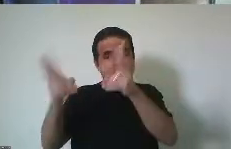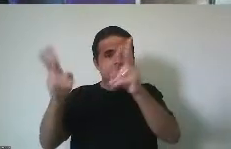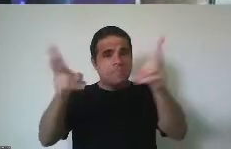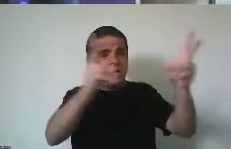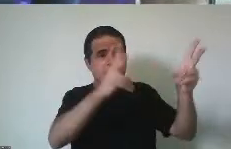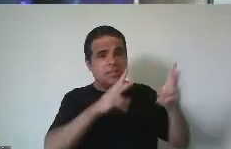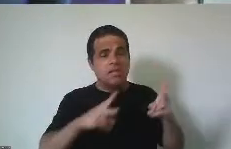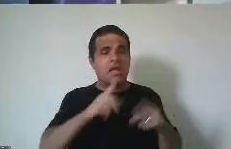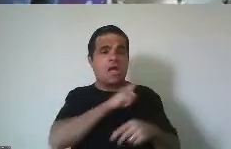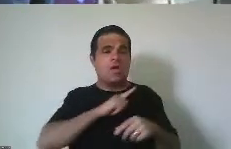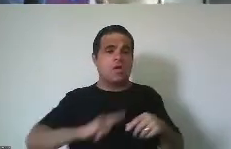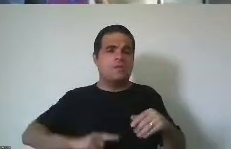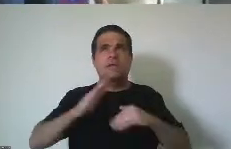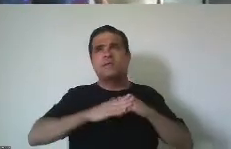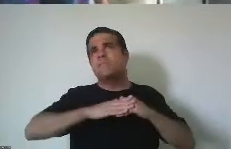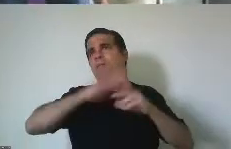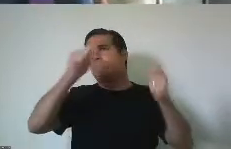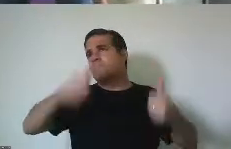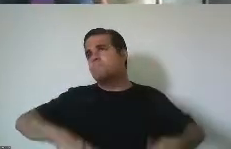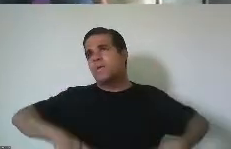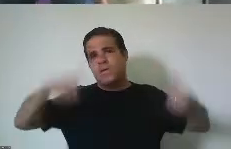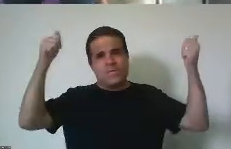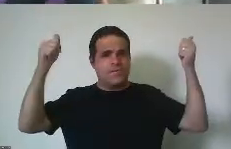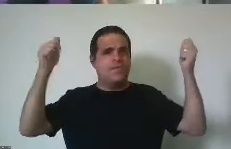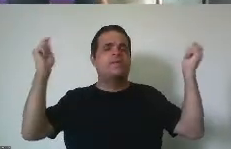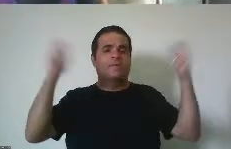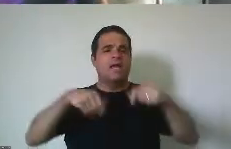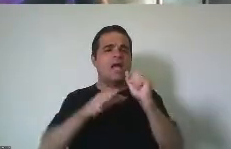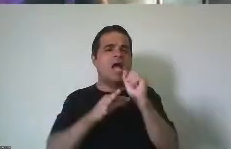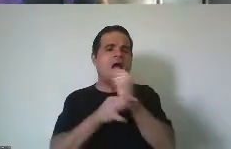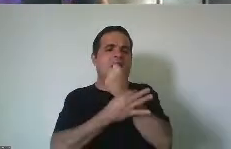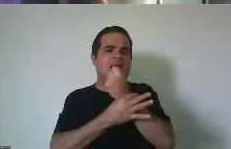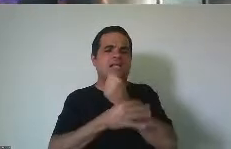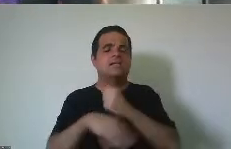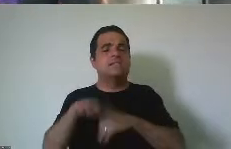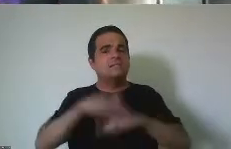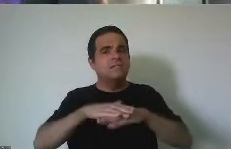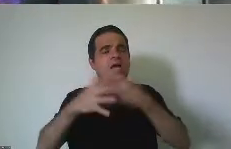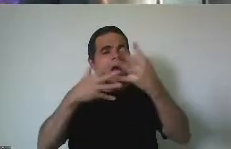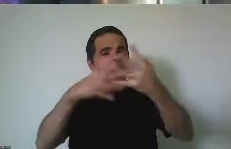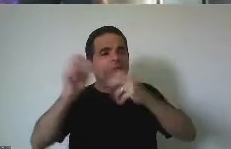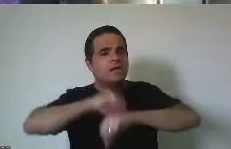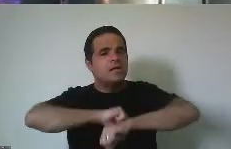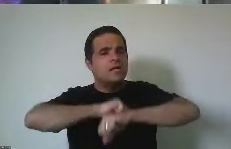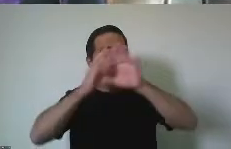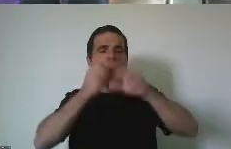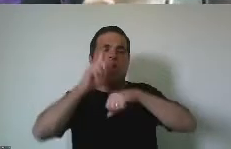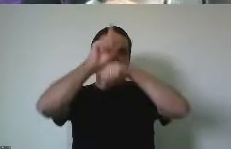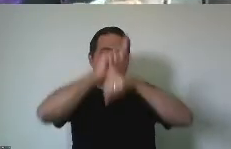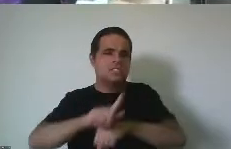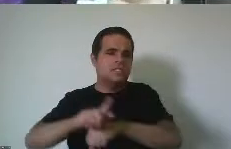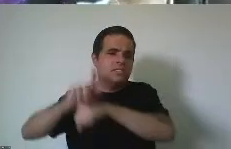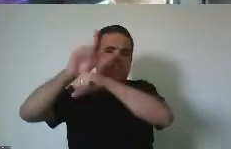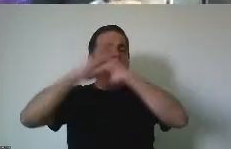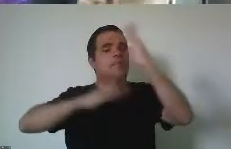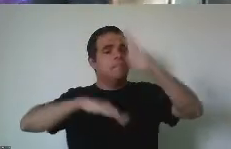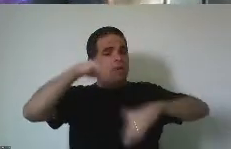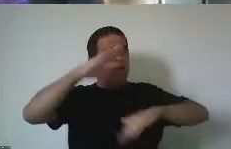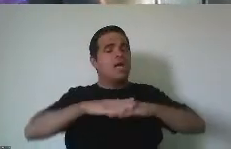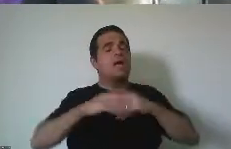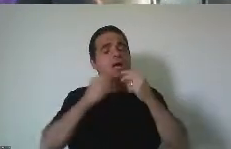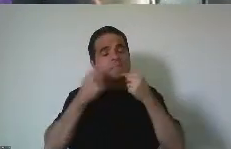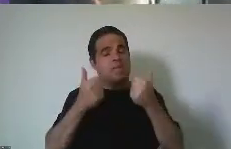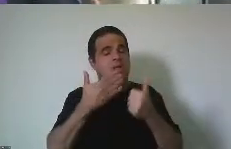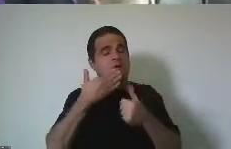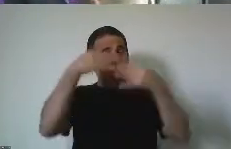governança no mais alto nível possível garantindo que a transparência e a boa gestão seja uma prática absolutamente recorrente